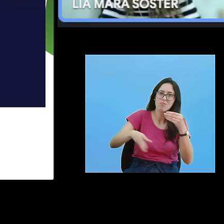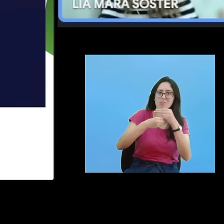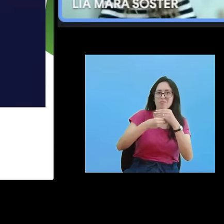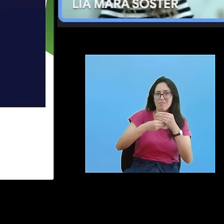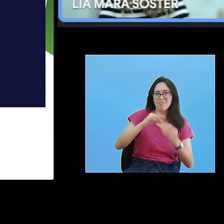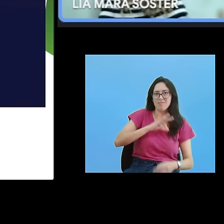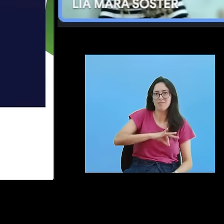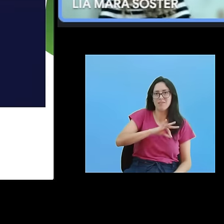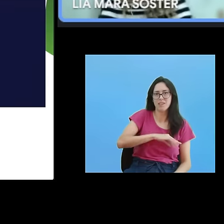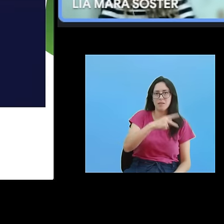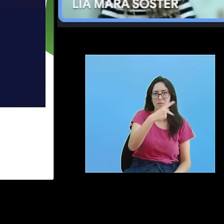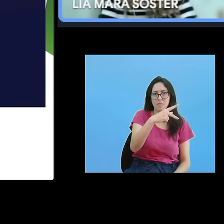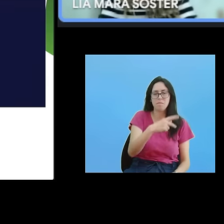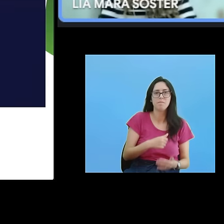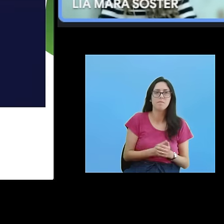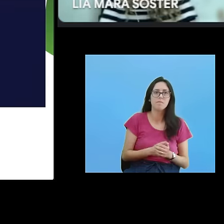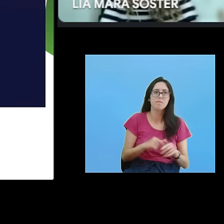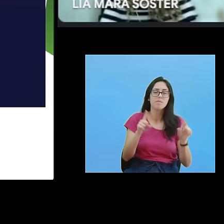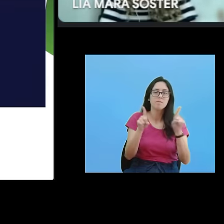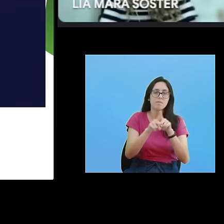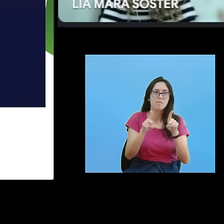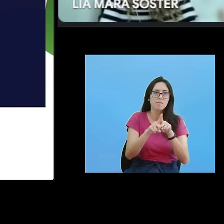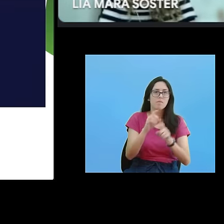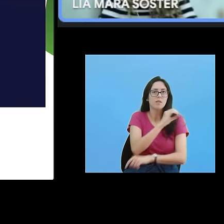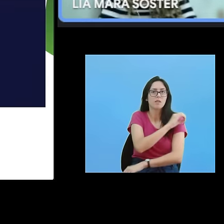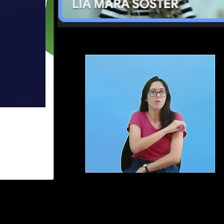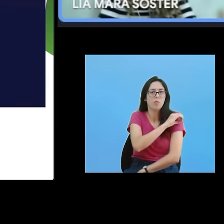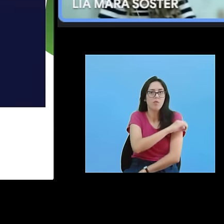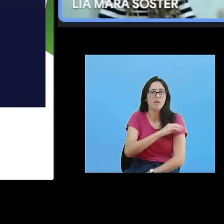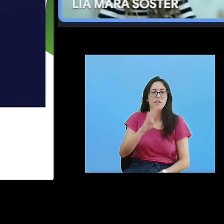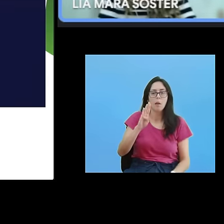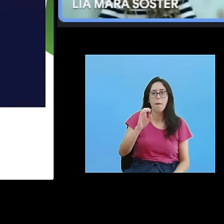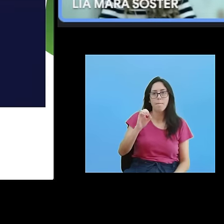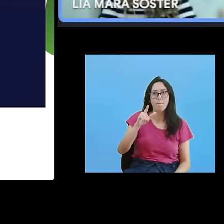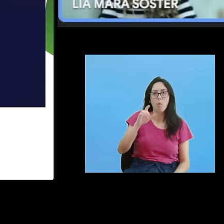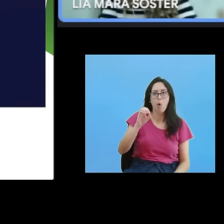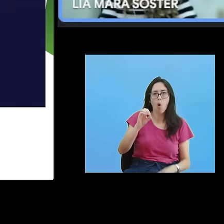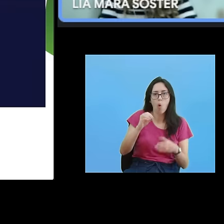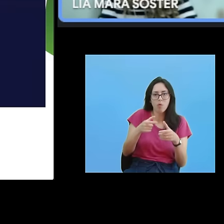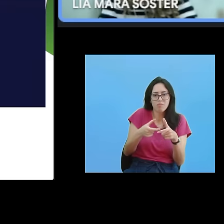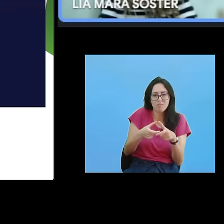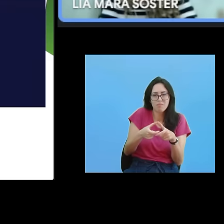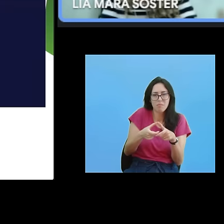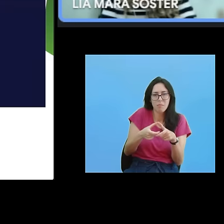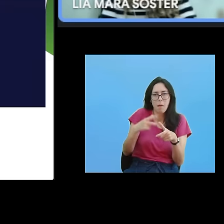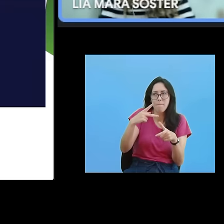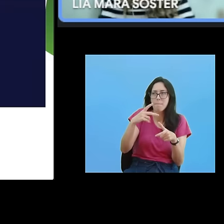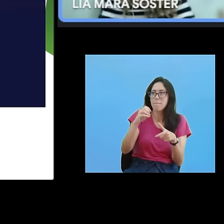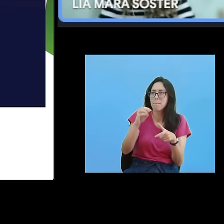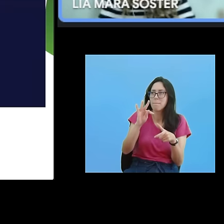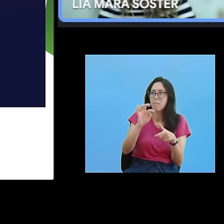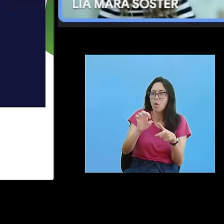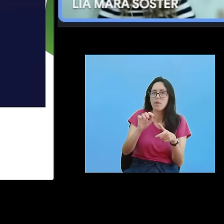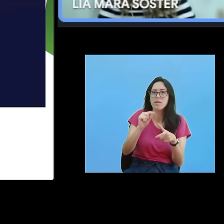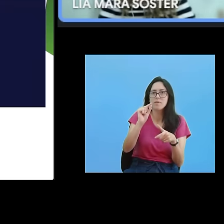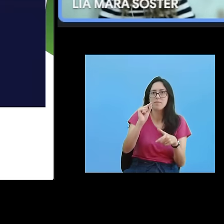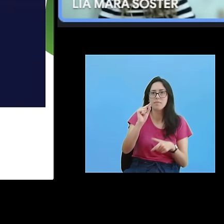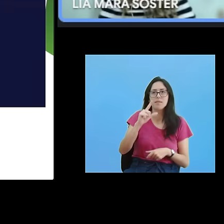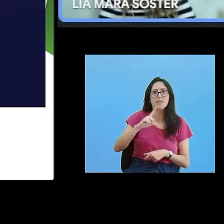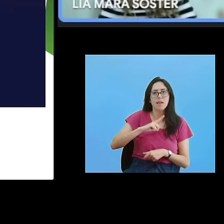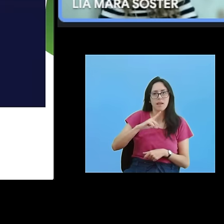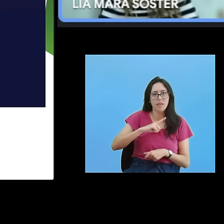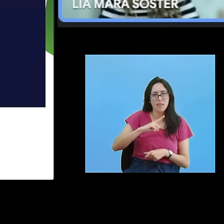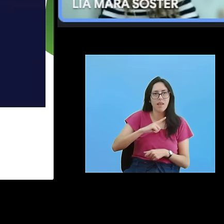delas. Bom, com relação à oficina de bolo no pote, ela também foi um refinamento daquela